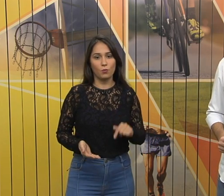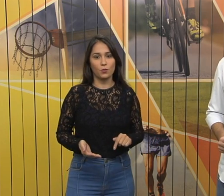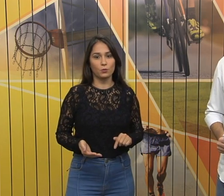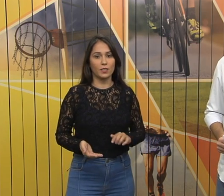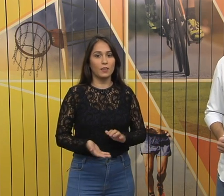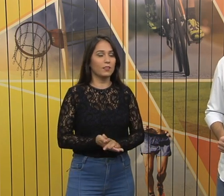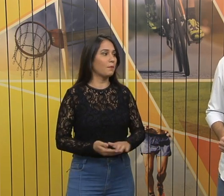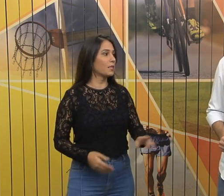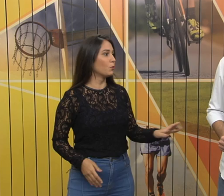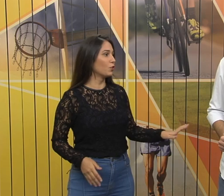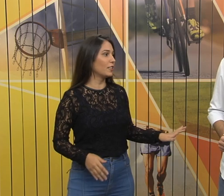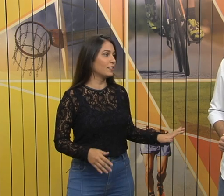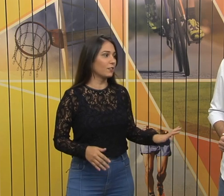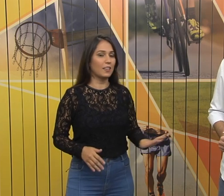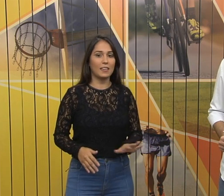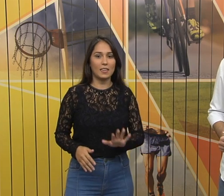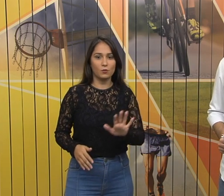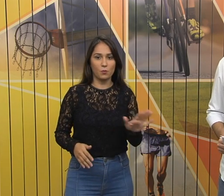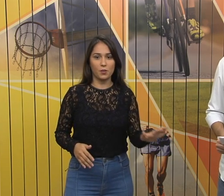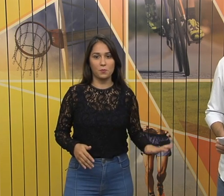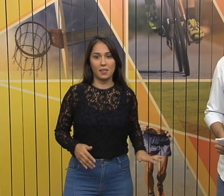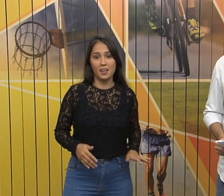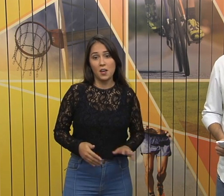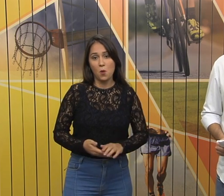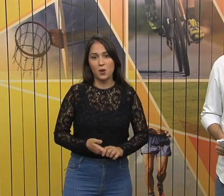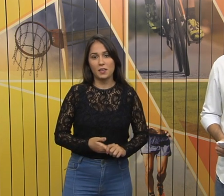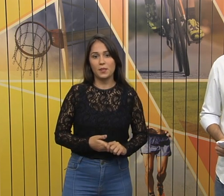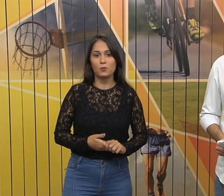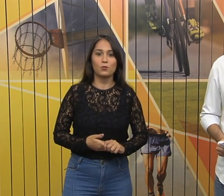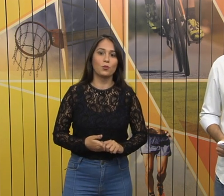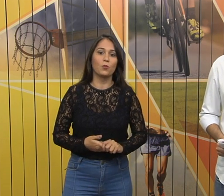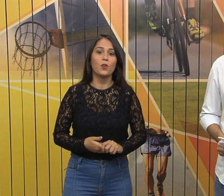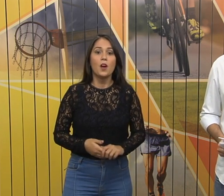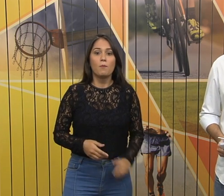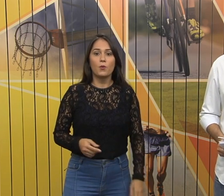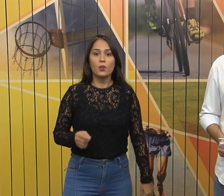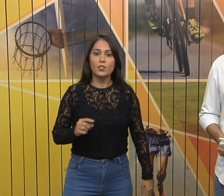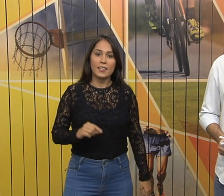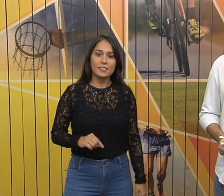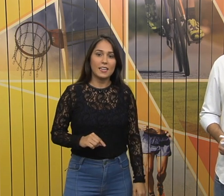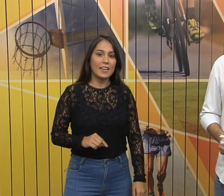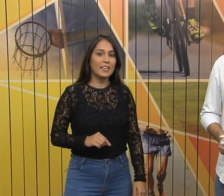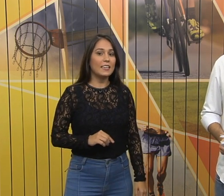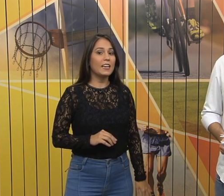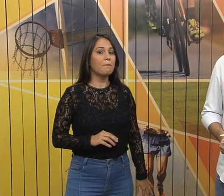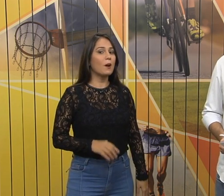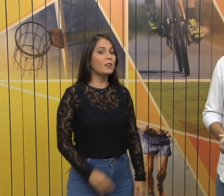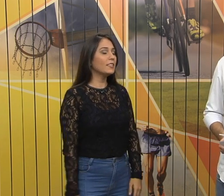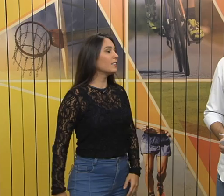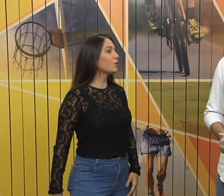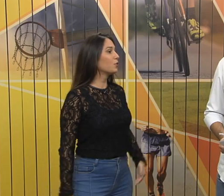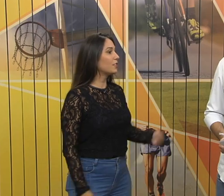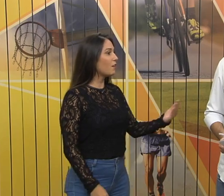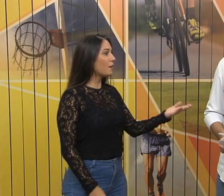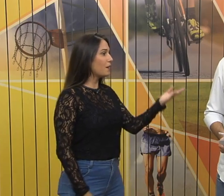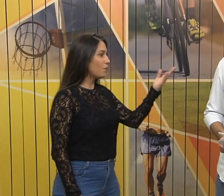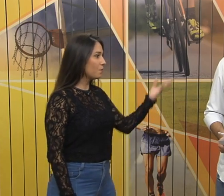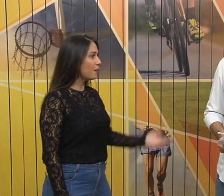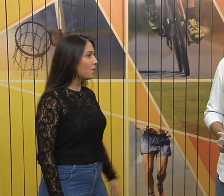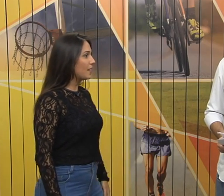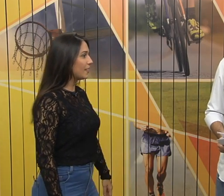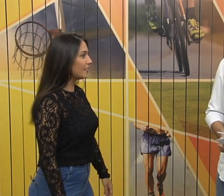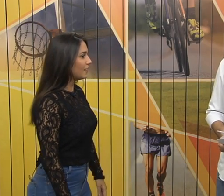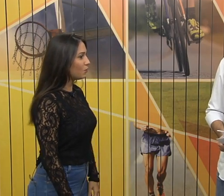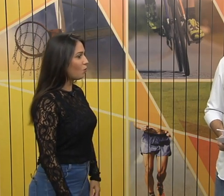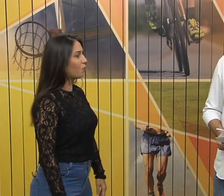desse confronto aqui, ou até mesmo hoje na edição da tarde. Vamos ver como está o andamento do jogo. Bom, e hoje tem estreia na Liga Paulista de Futsal. Gabriel, vamos